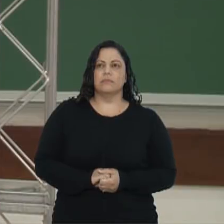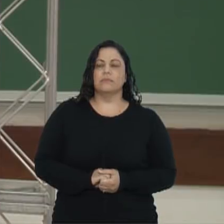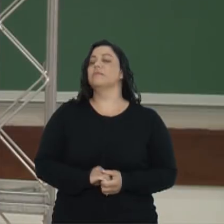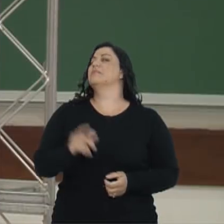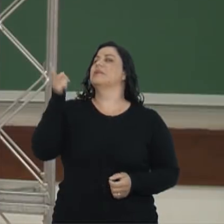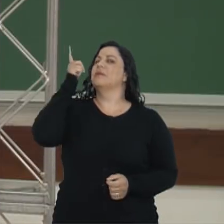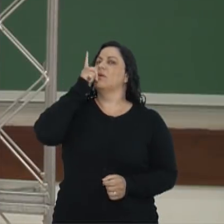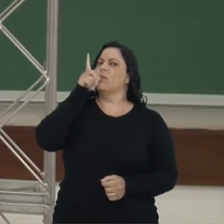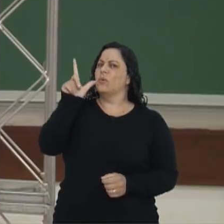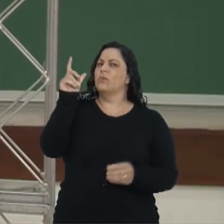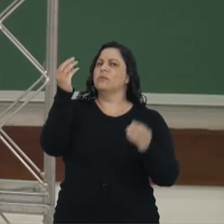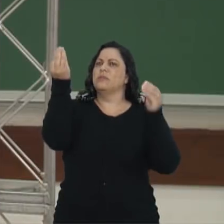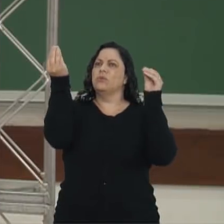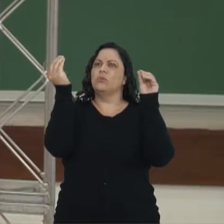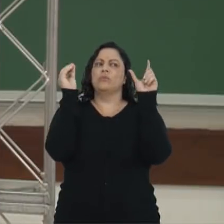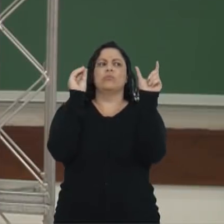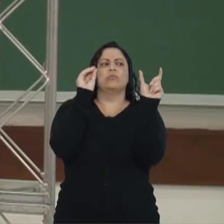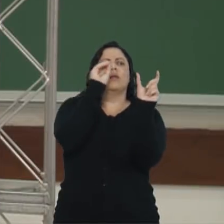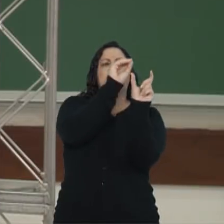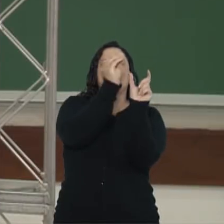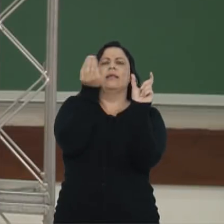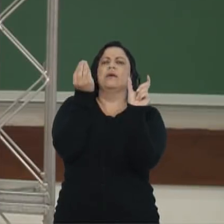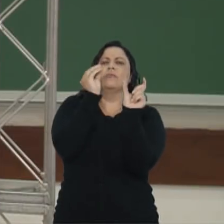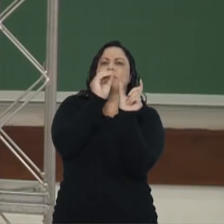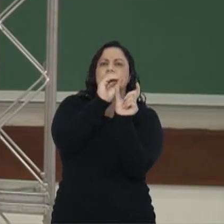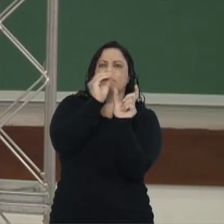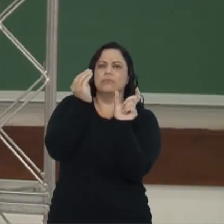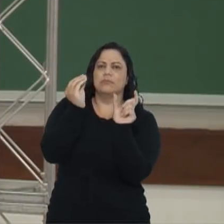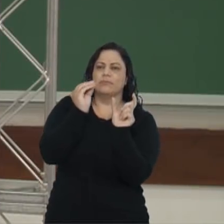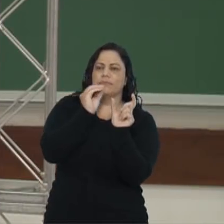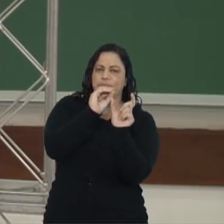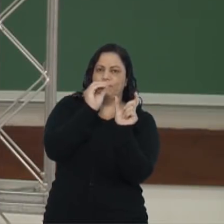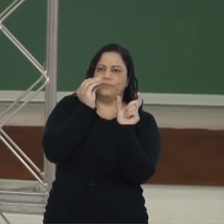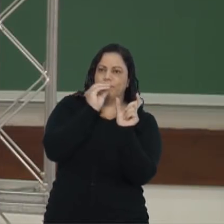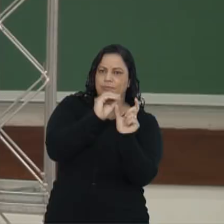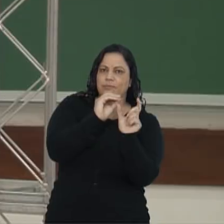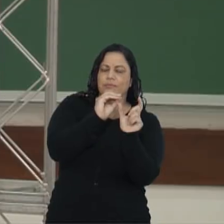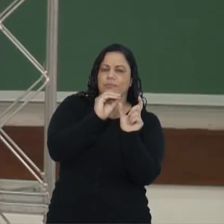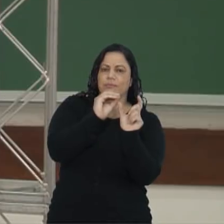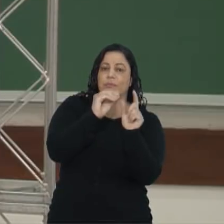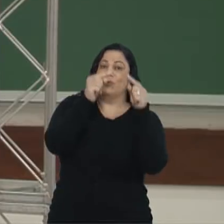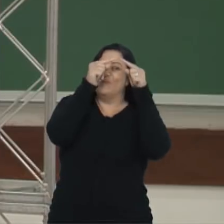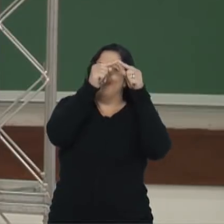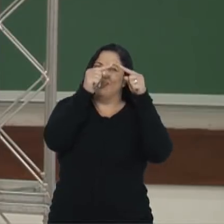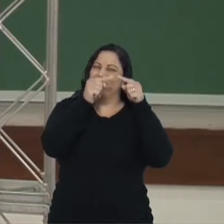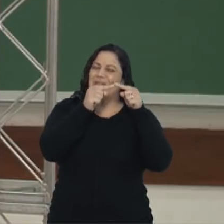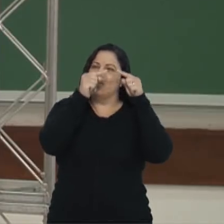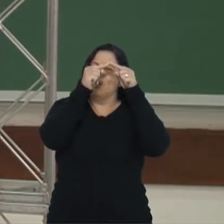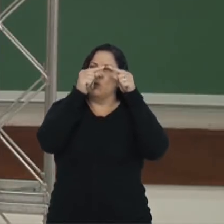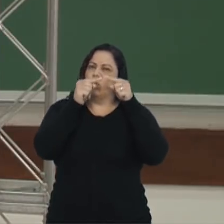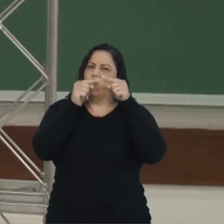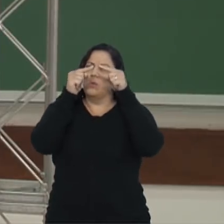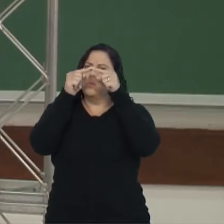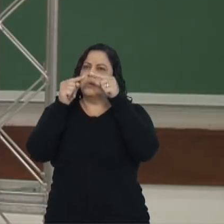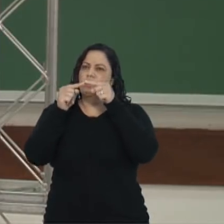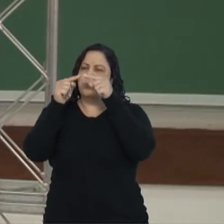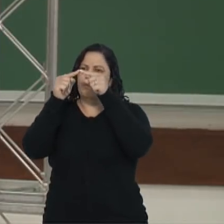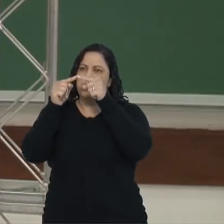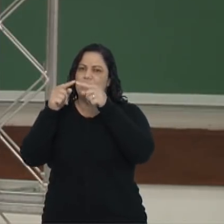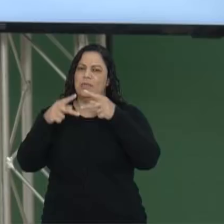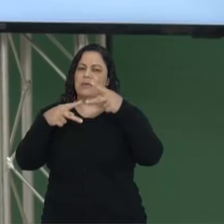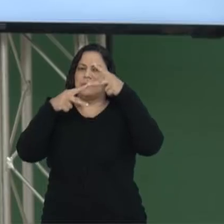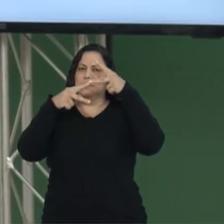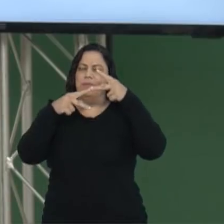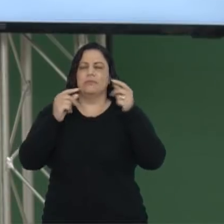Conseguiu colocar aí as preposições que você acha que são adequadas para esses nomes? Veja, ali,